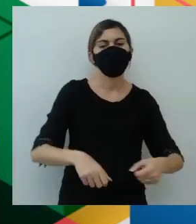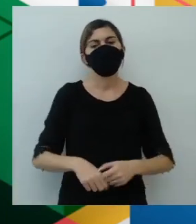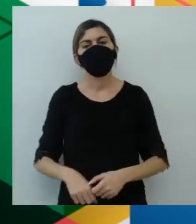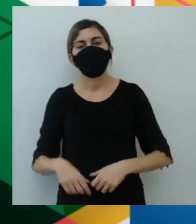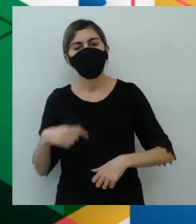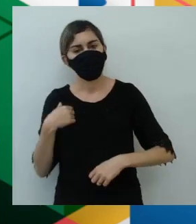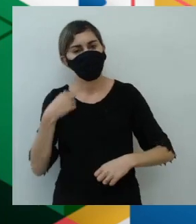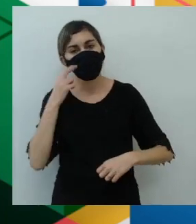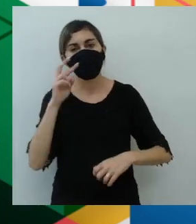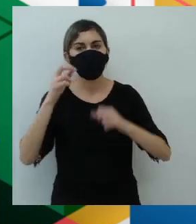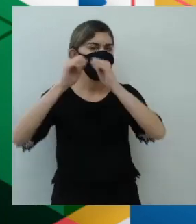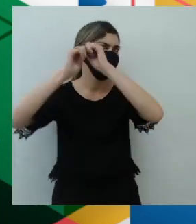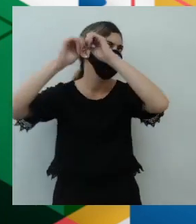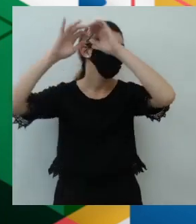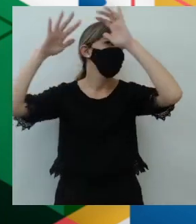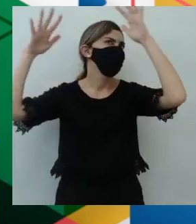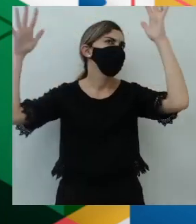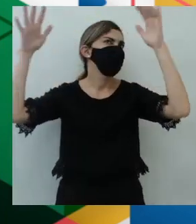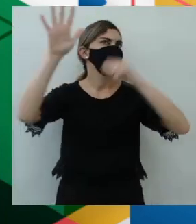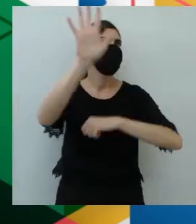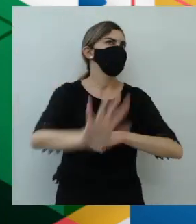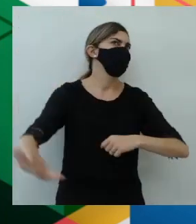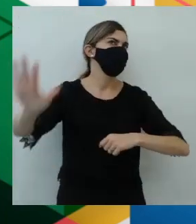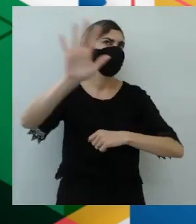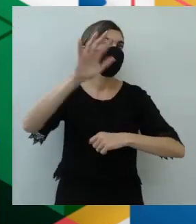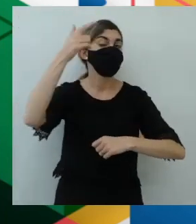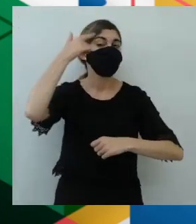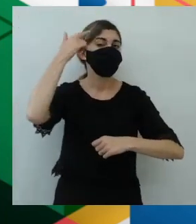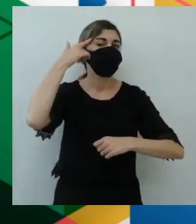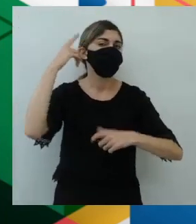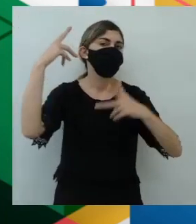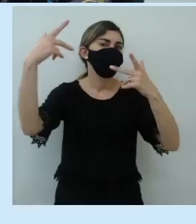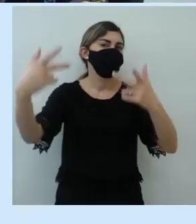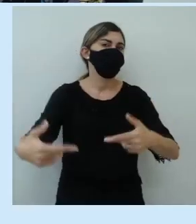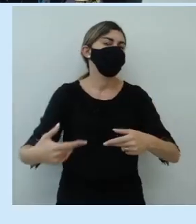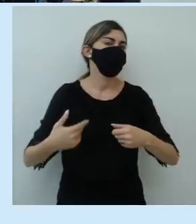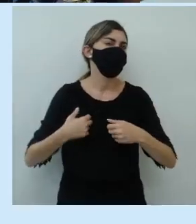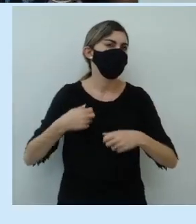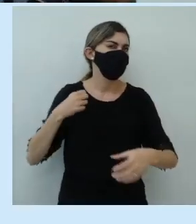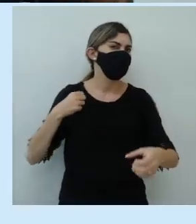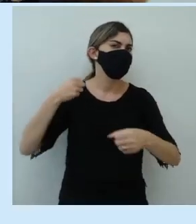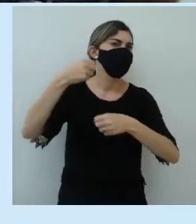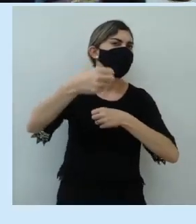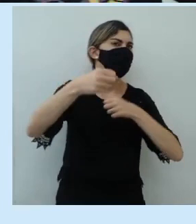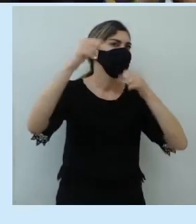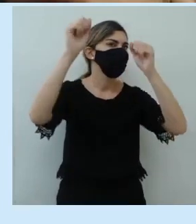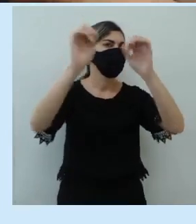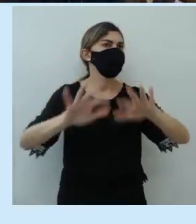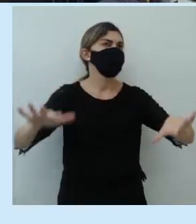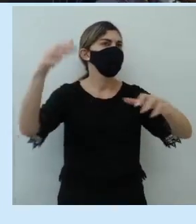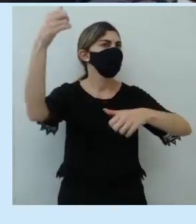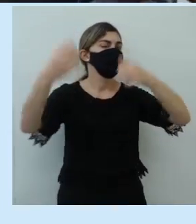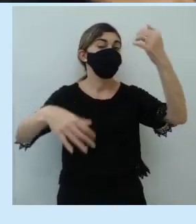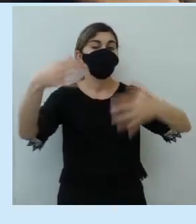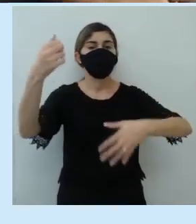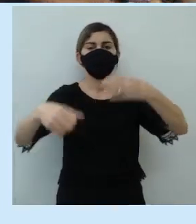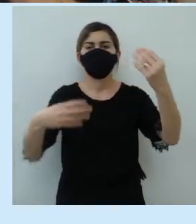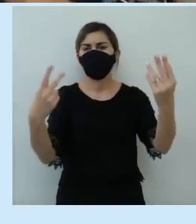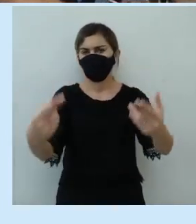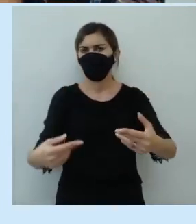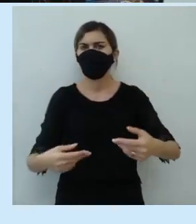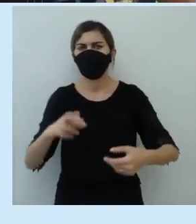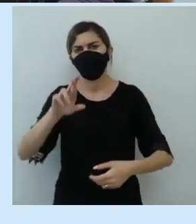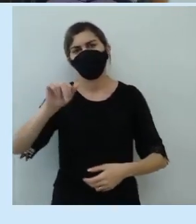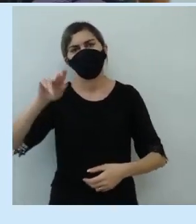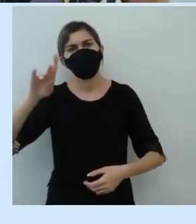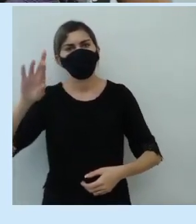Eu estou vendo a cena na minha cabeça. É como se fosse uma descrição de um narrador, como se fosse a